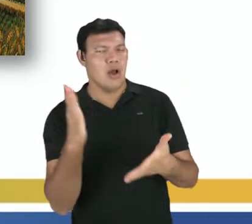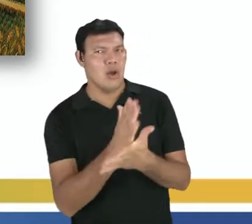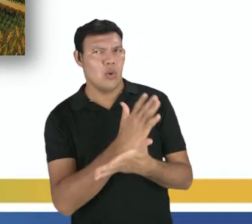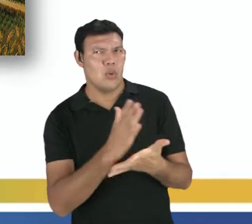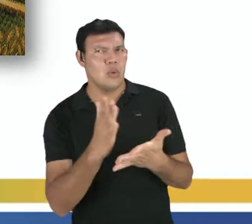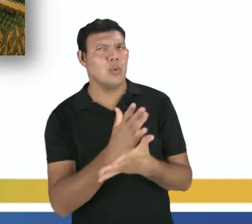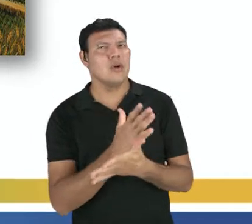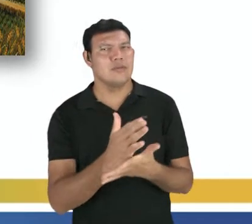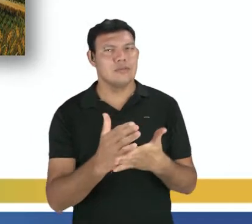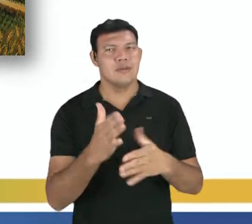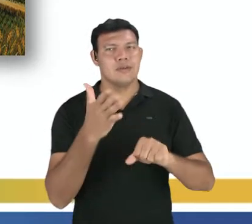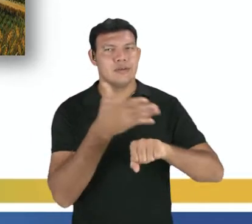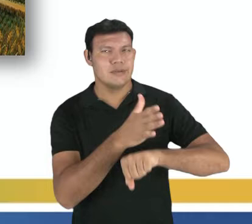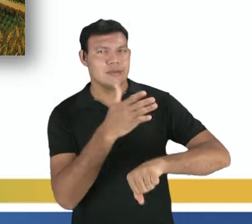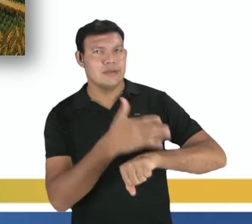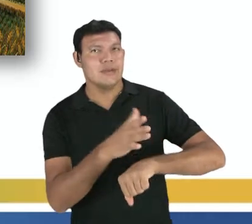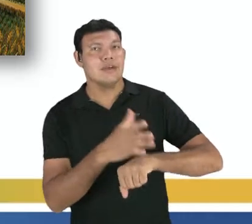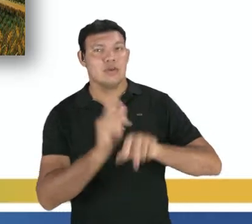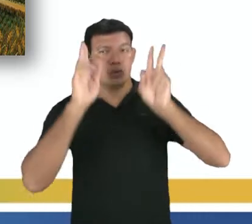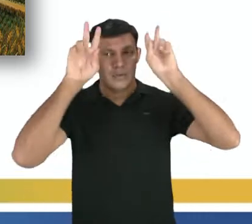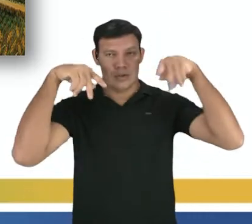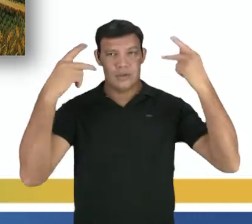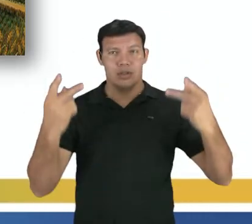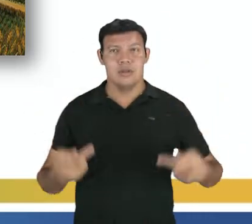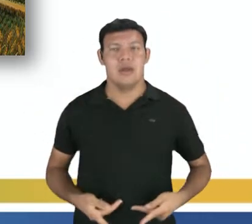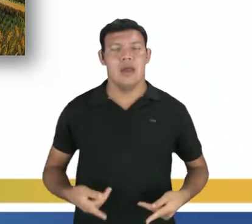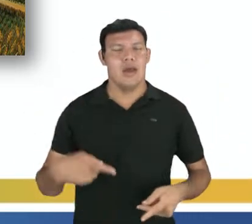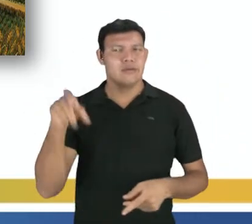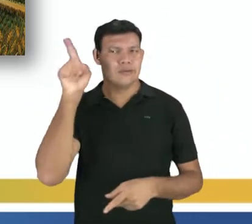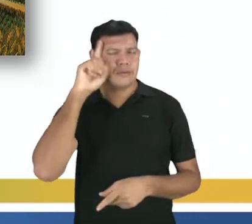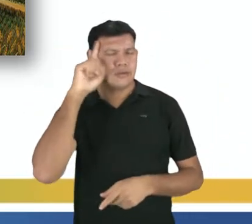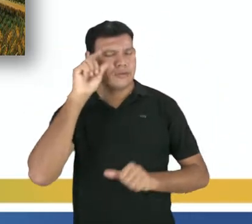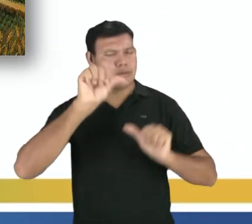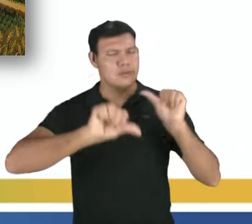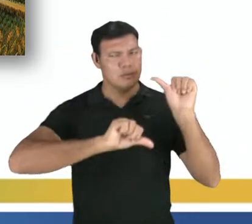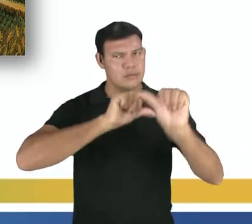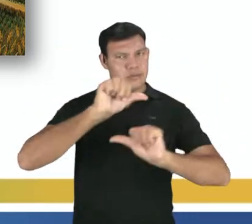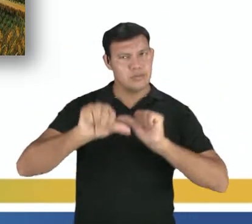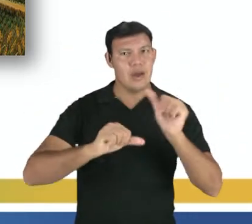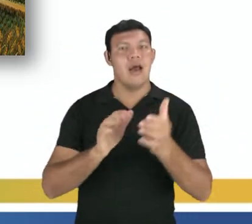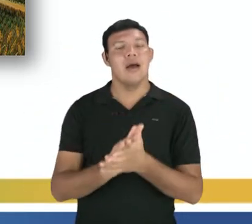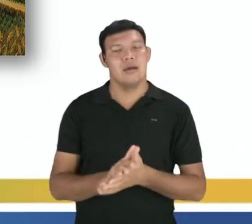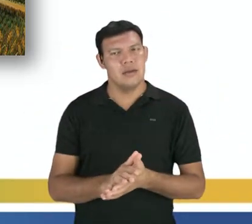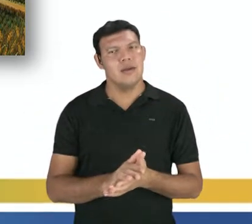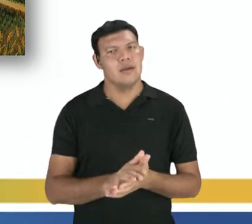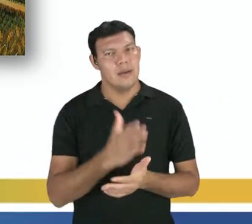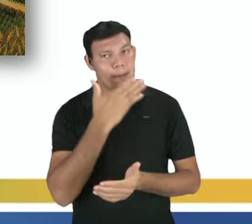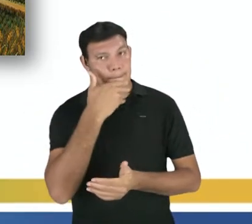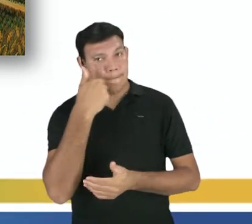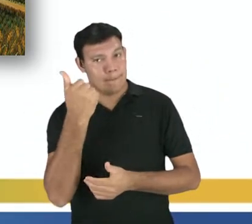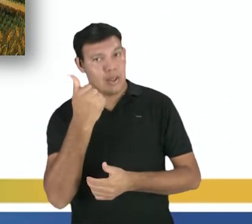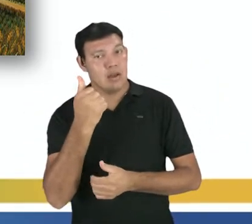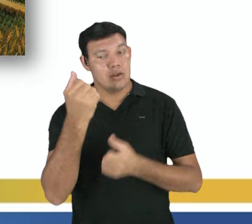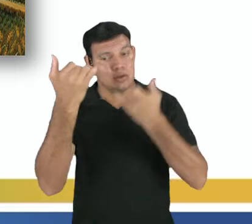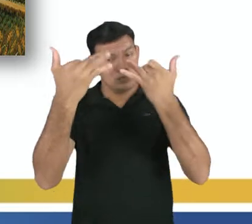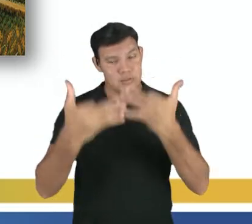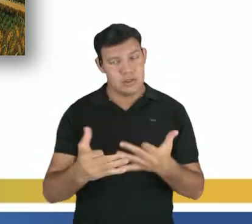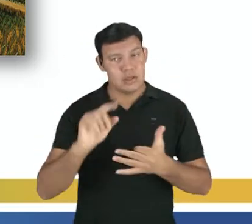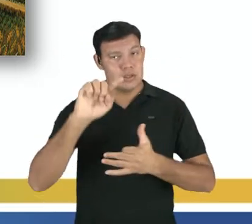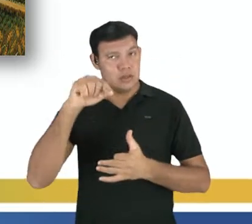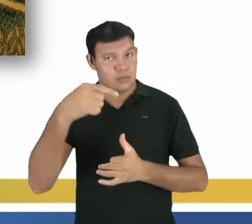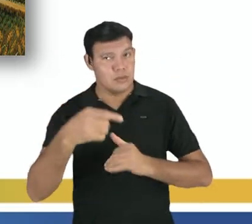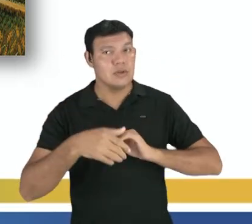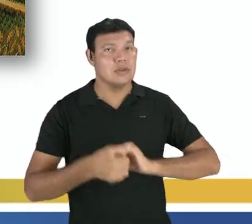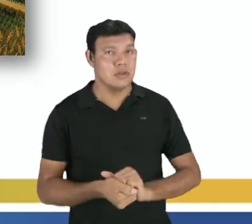né, os homens eles vão ter modificados aí o seu cotidiano. Mas vamos entender melhor sobre o que seria essa produção, né? A partir